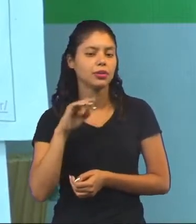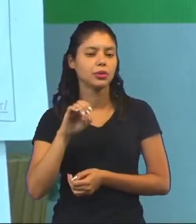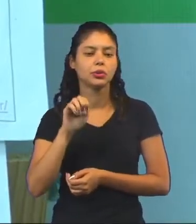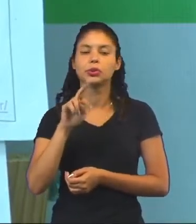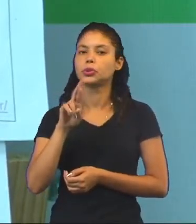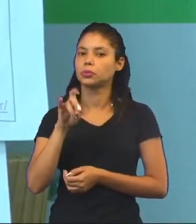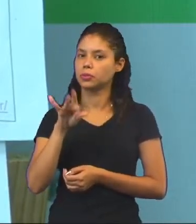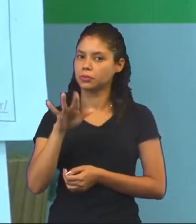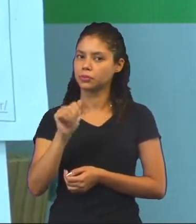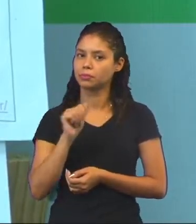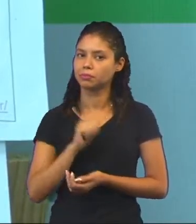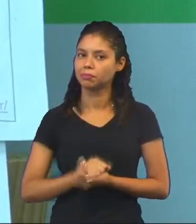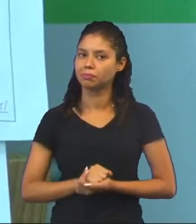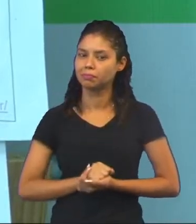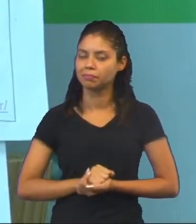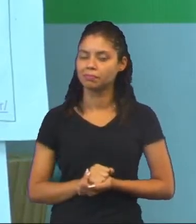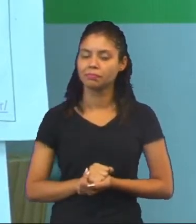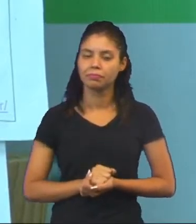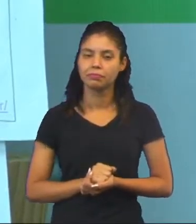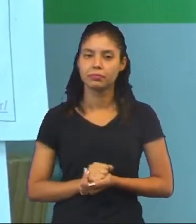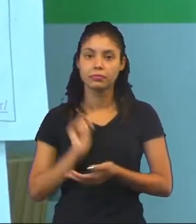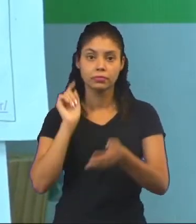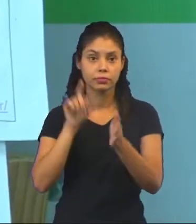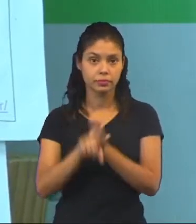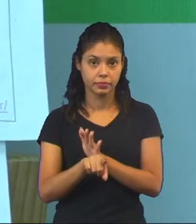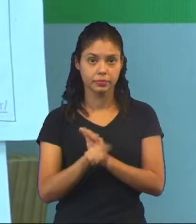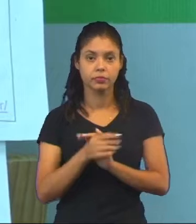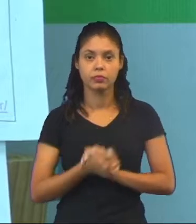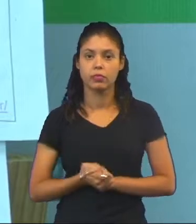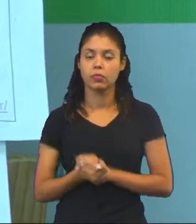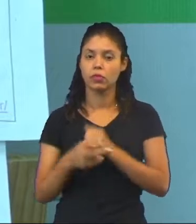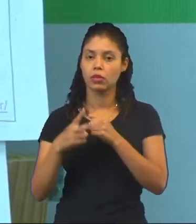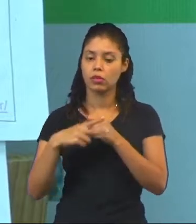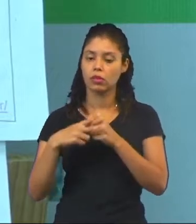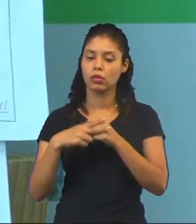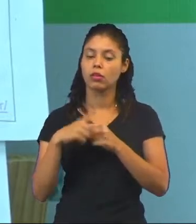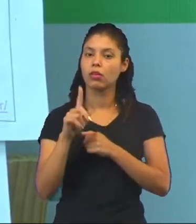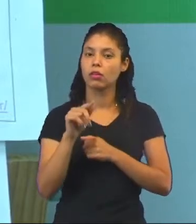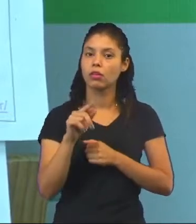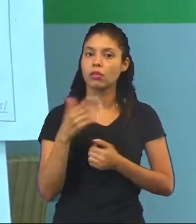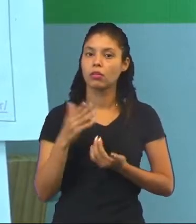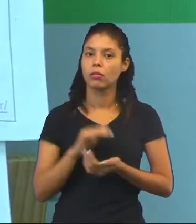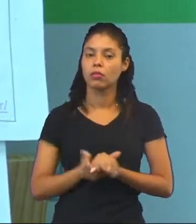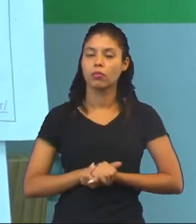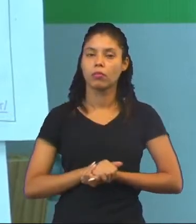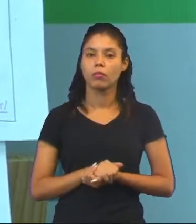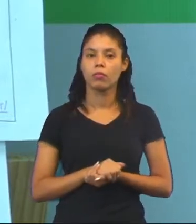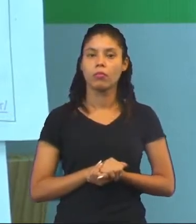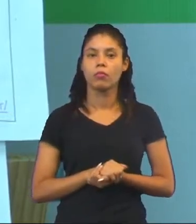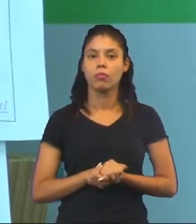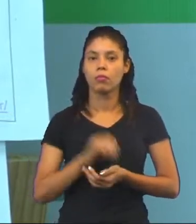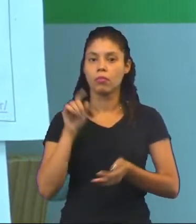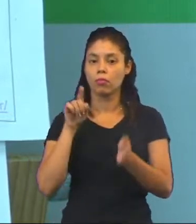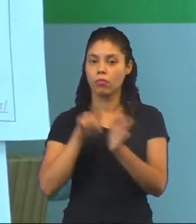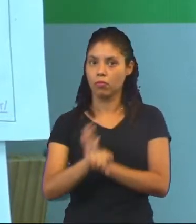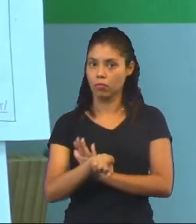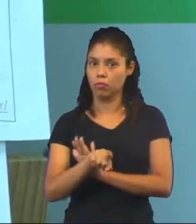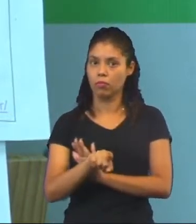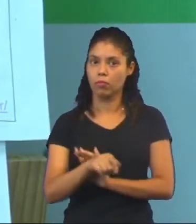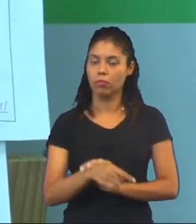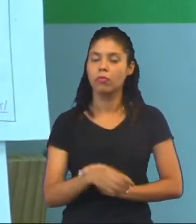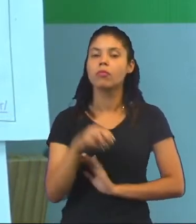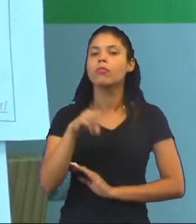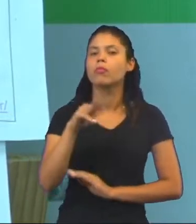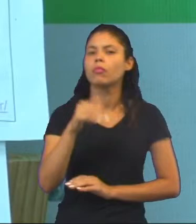sobremesa? Olha só essa é uma pergunta e o verbo de enunciação é esse em destaque, ó. Perguntou.